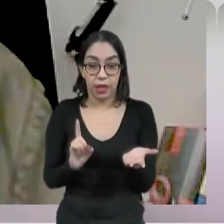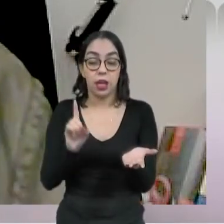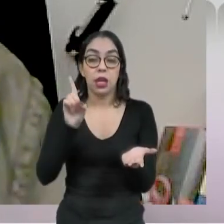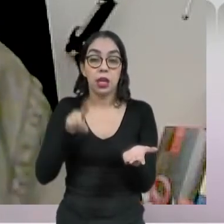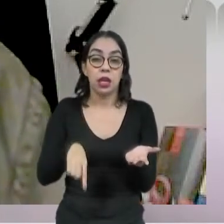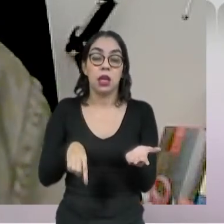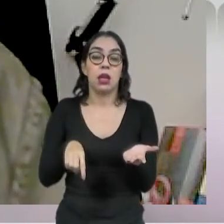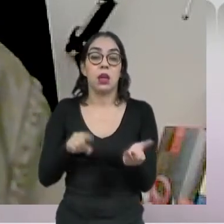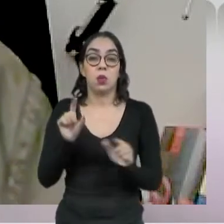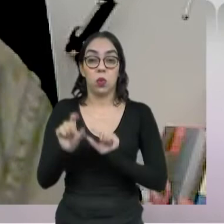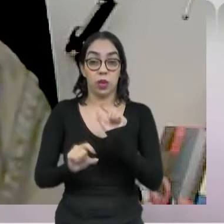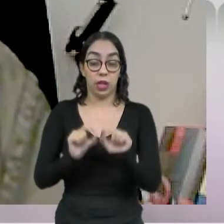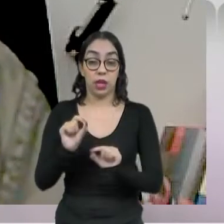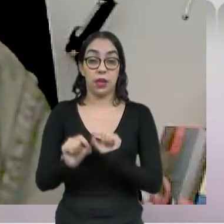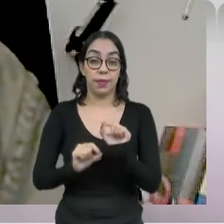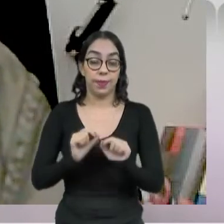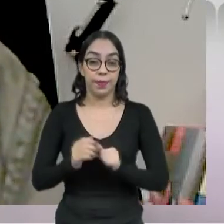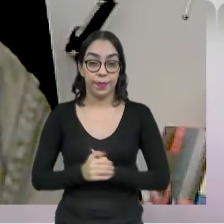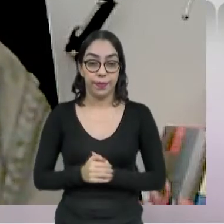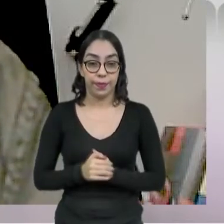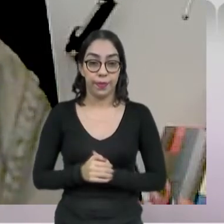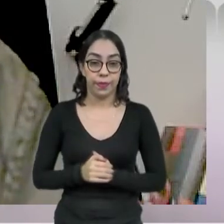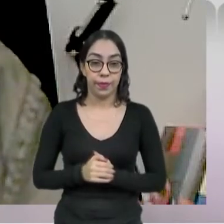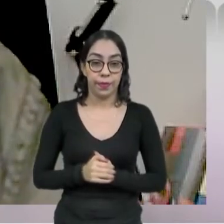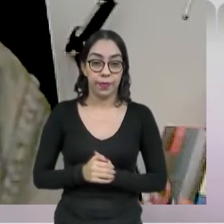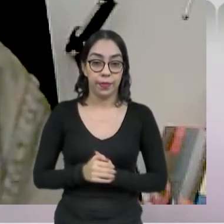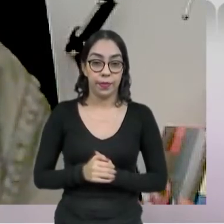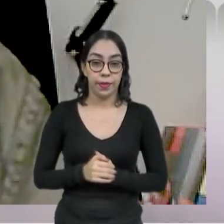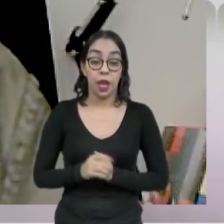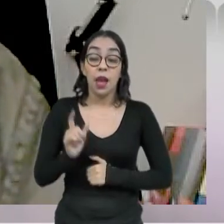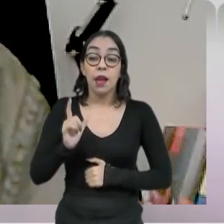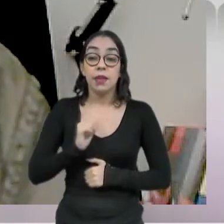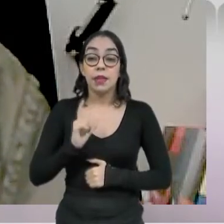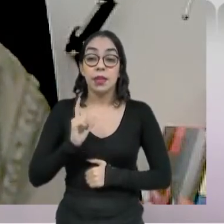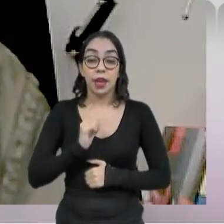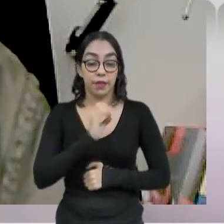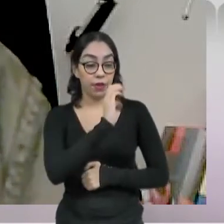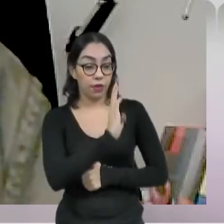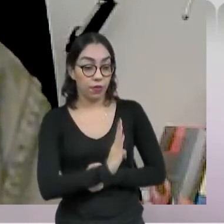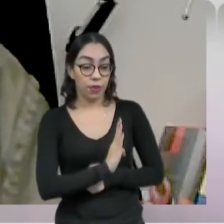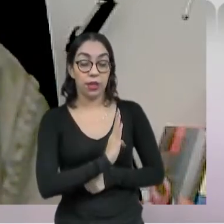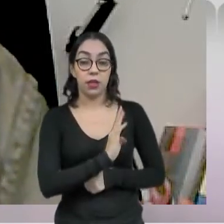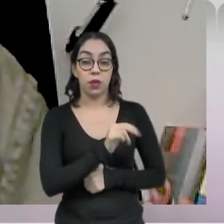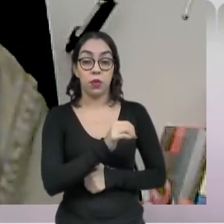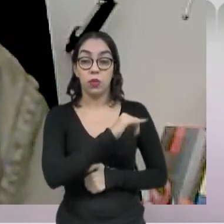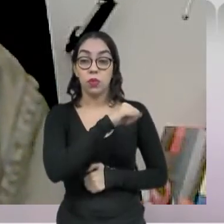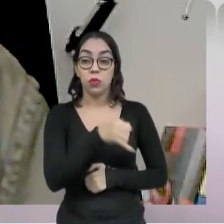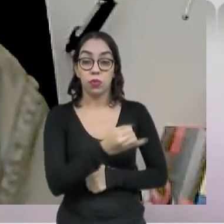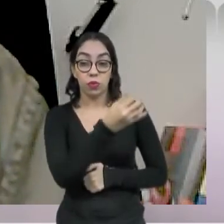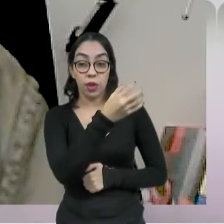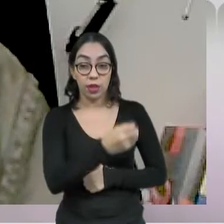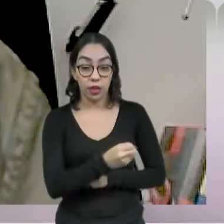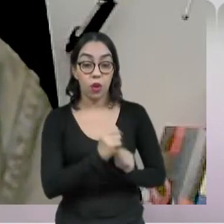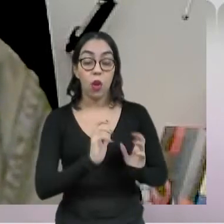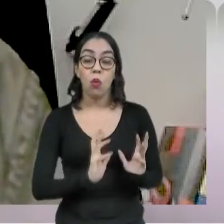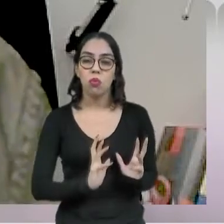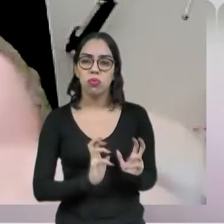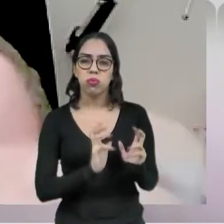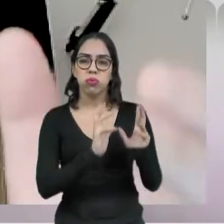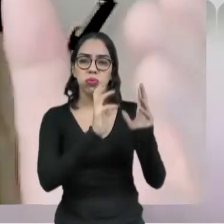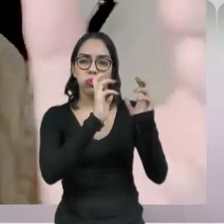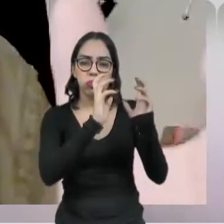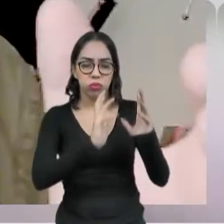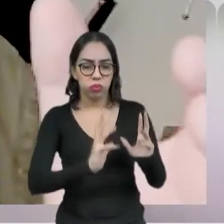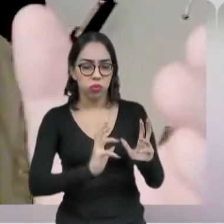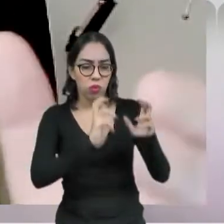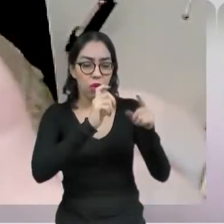trava uma guerra santa, né? No interior do Brasil, no sertão do Brasil, no Juazeiro do Norte, mais precisamente, onde a